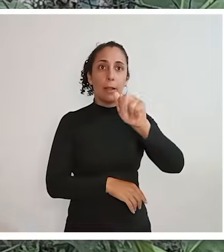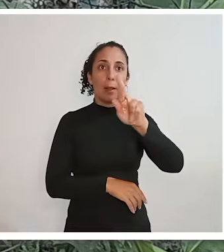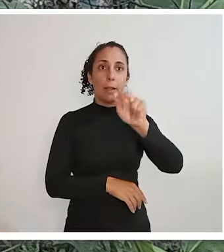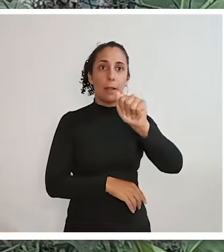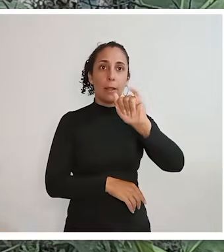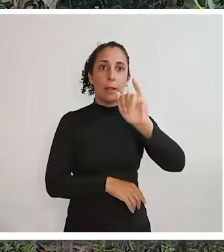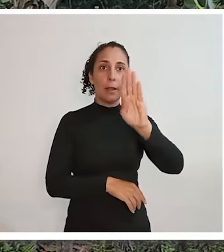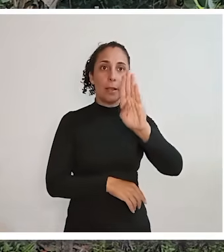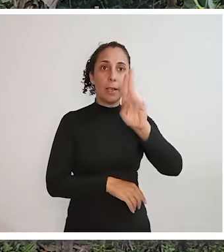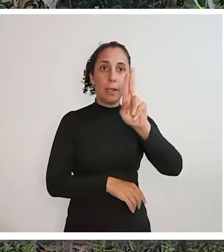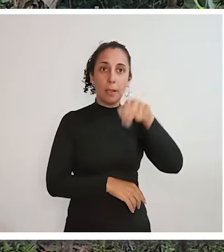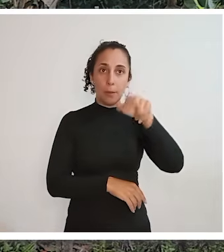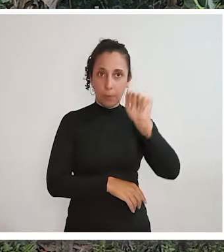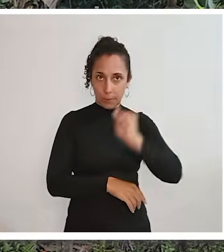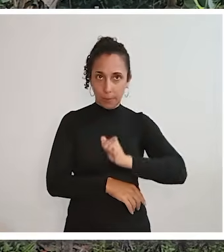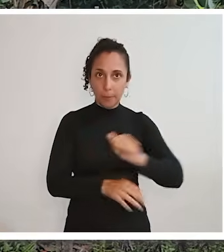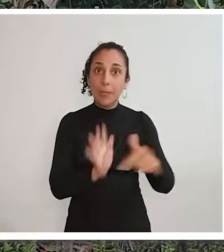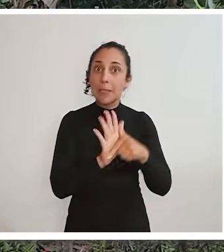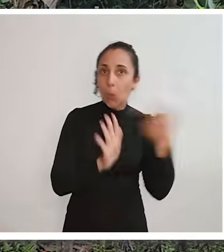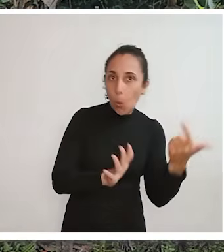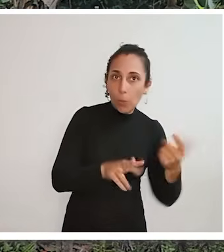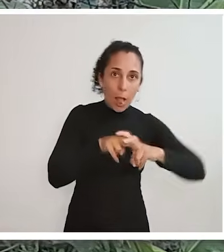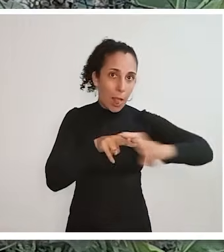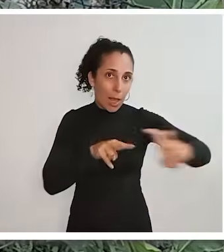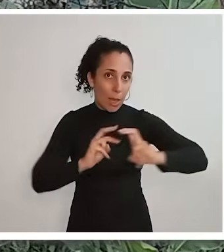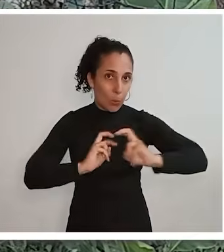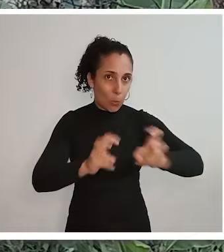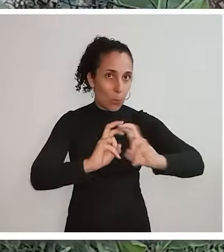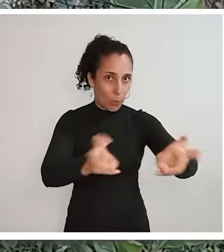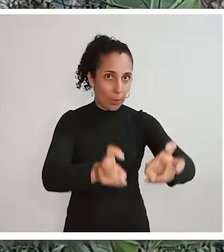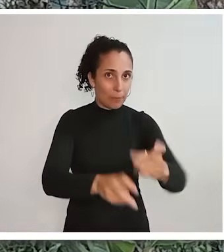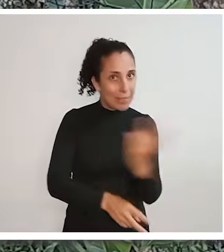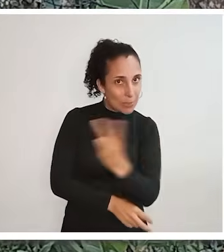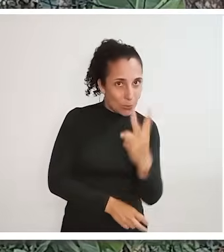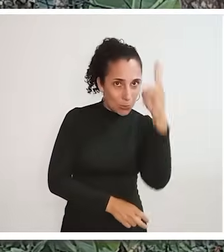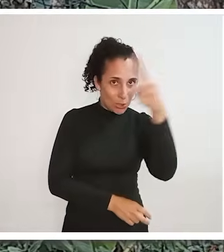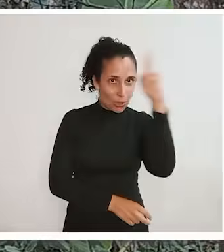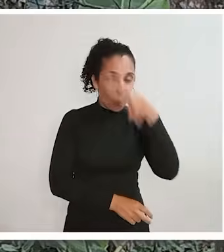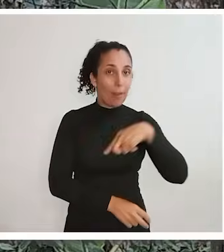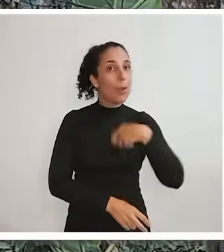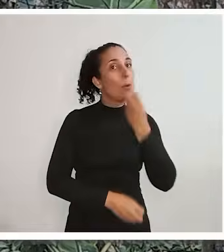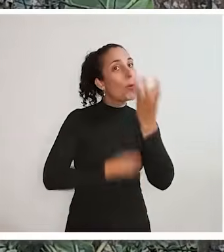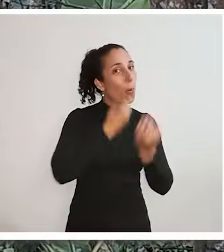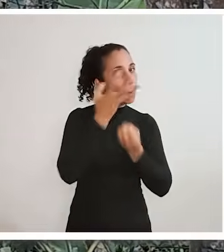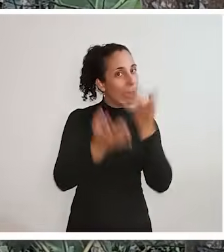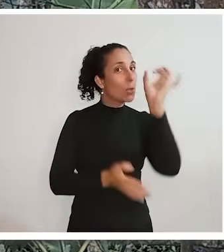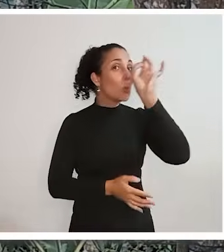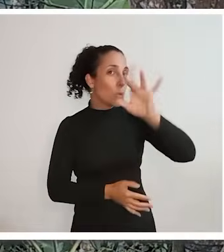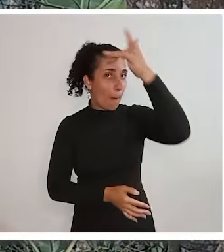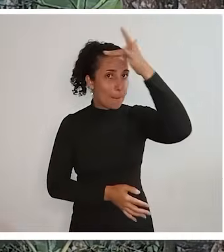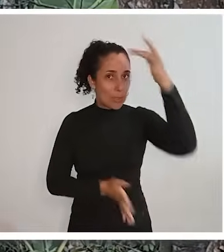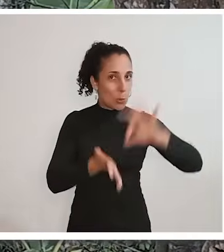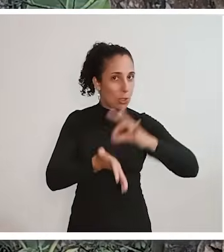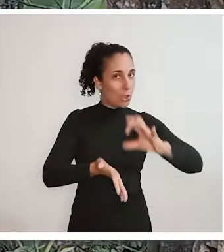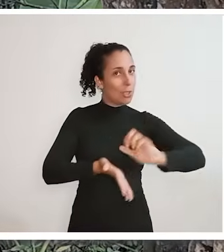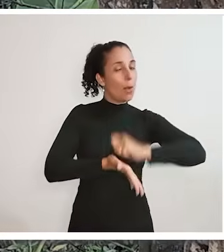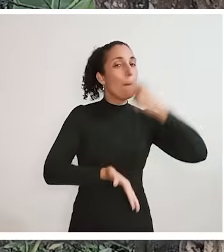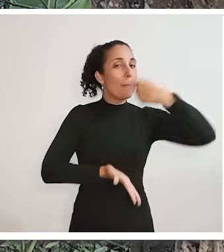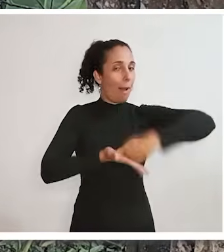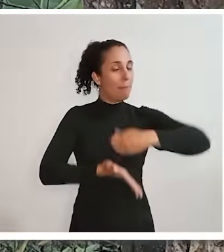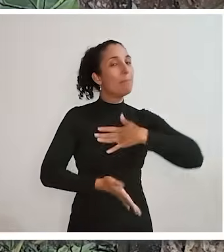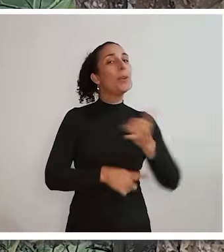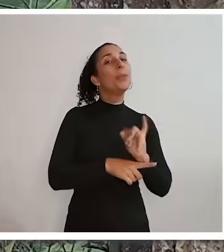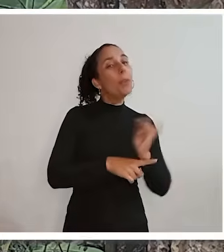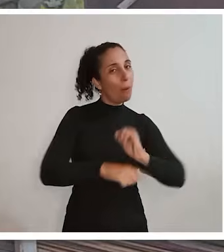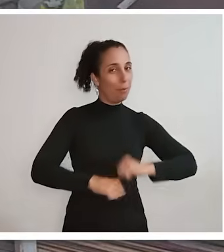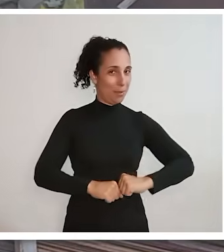pesquisa no Google Maps, Cachoeira do Tombo Paraibuna. E a segunda foi na linha do trem. Só que essas histórias eu só conto para os